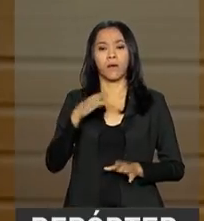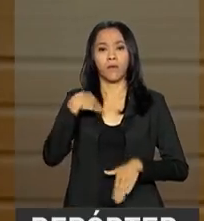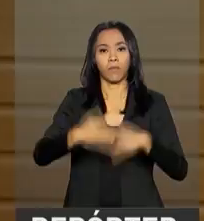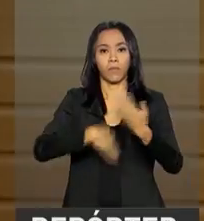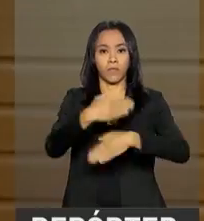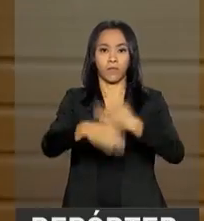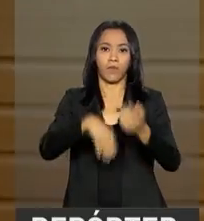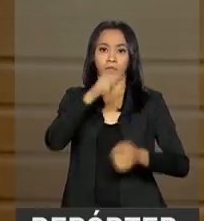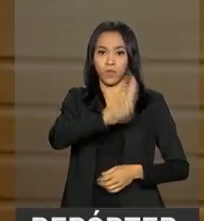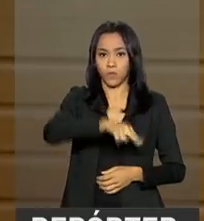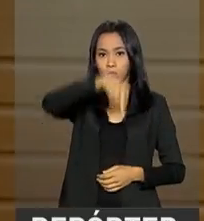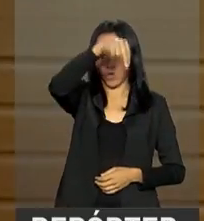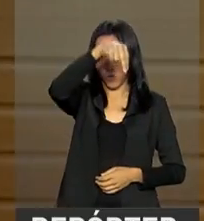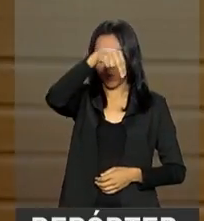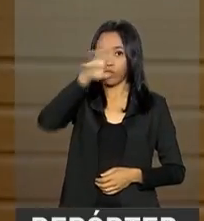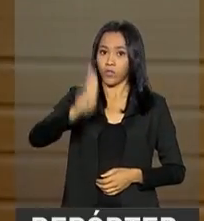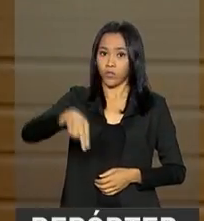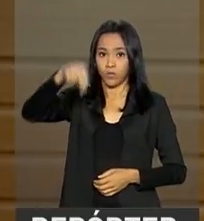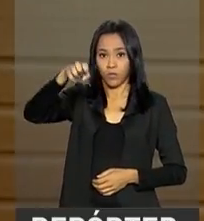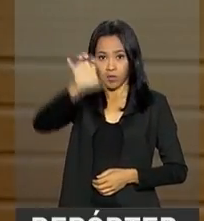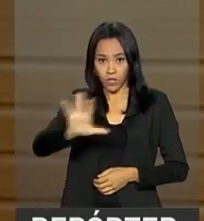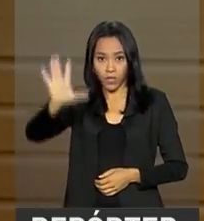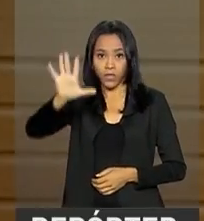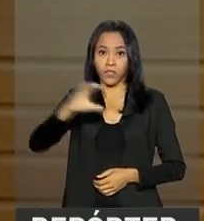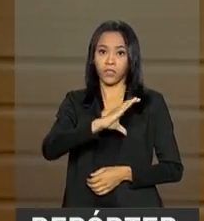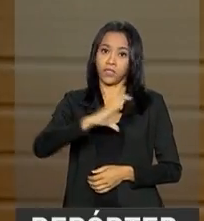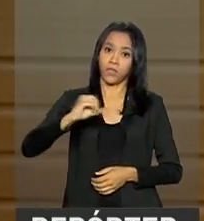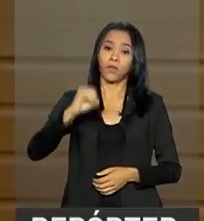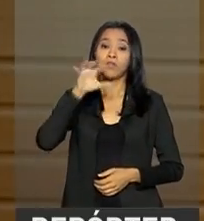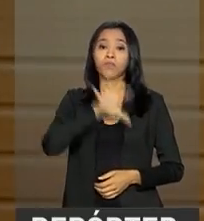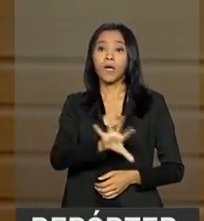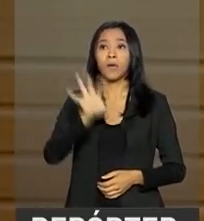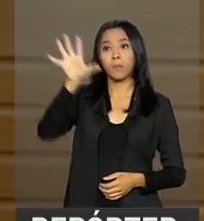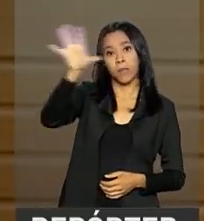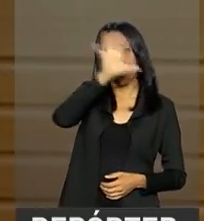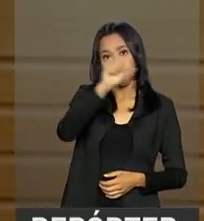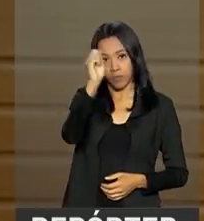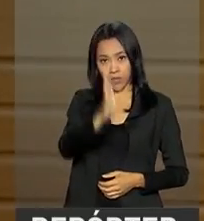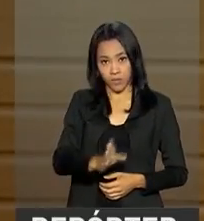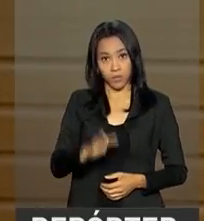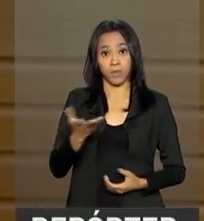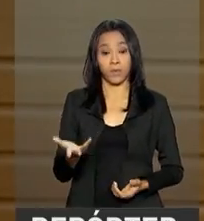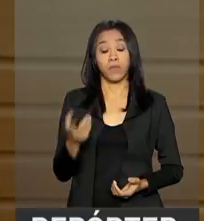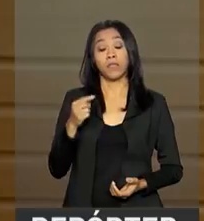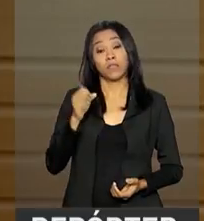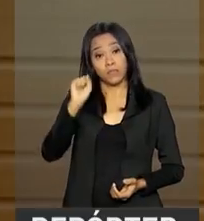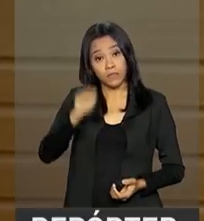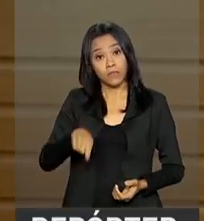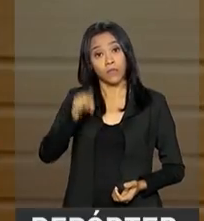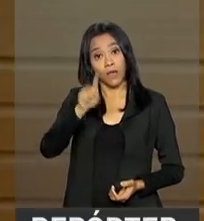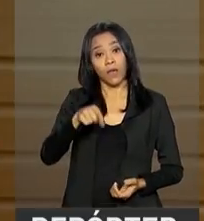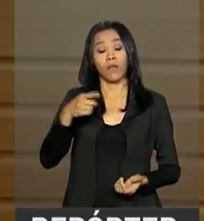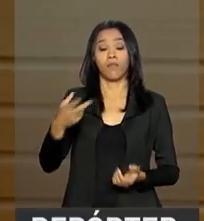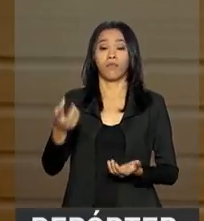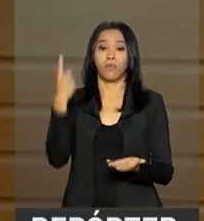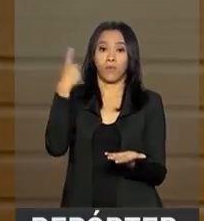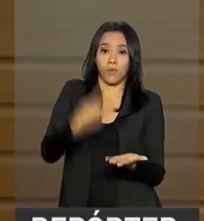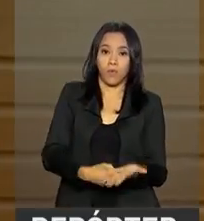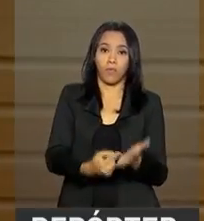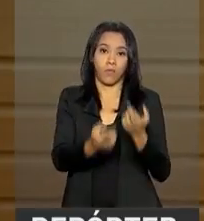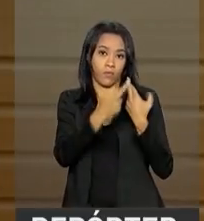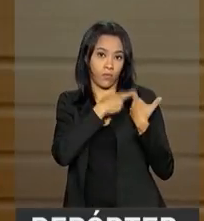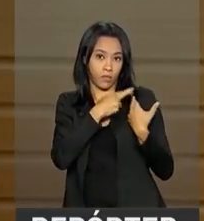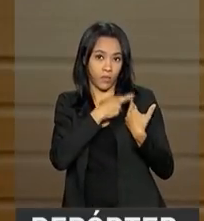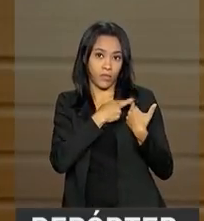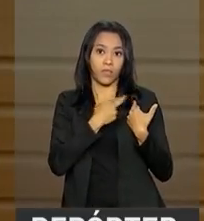norte da região nordeste da região centro oeste compreendendo que este sim é o papel de a partir